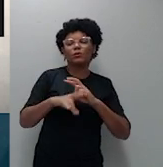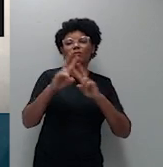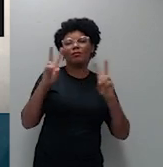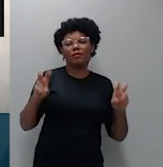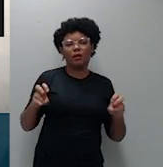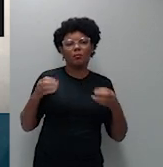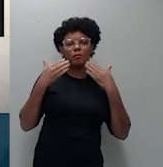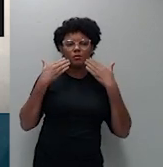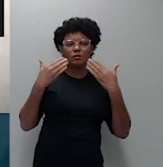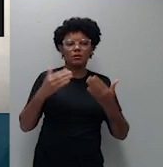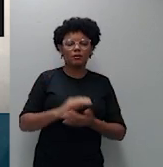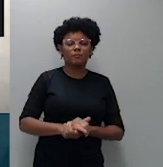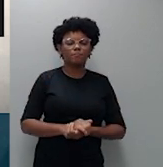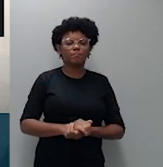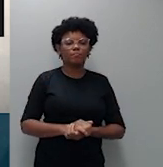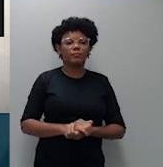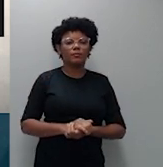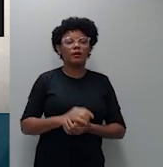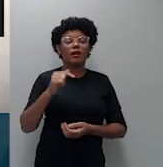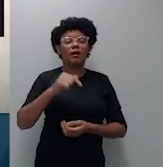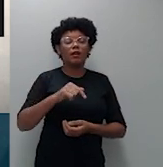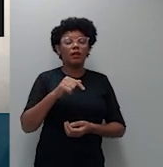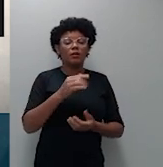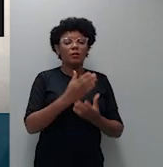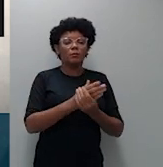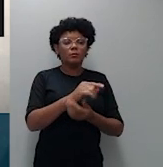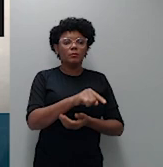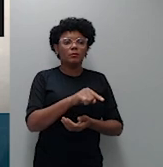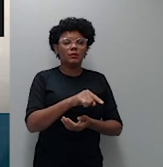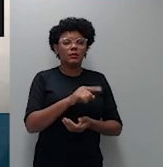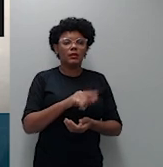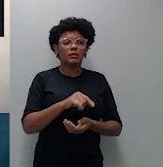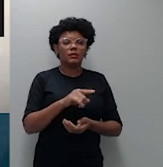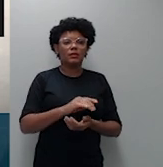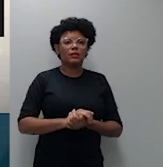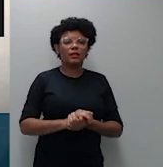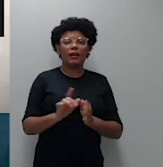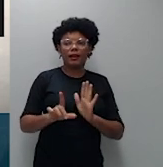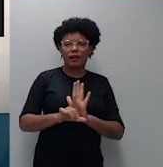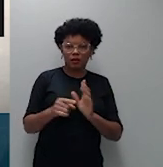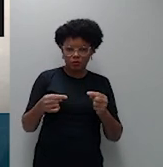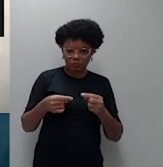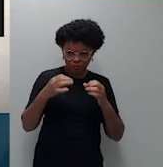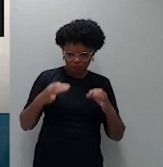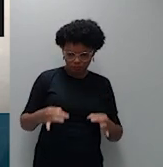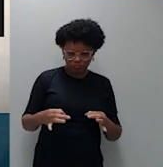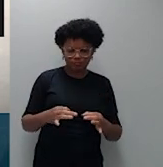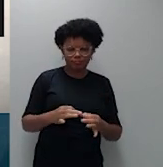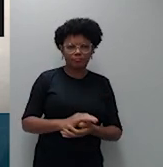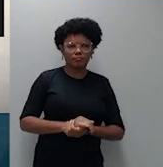que se foi a questão da legitimidade Ministro ao